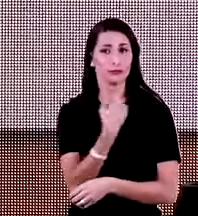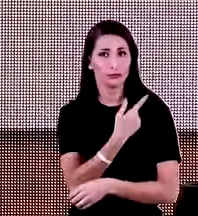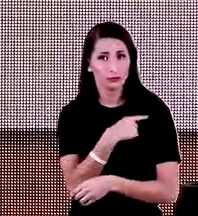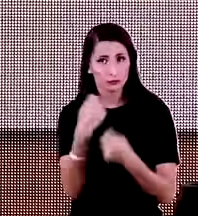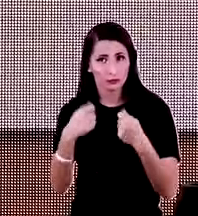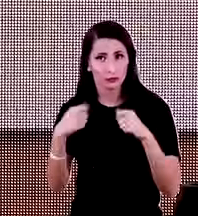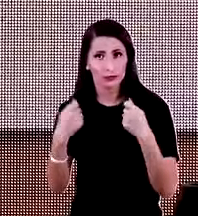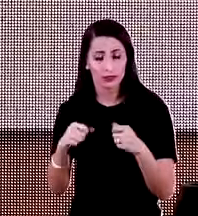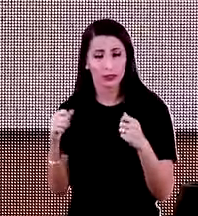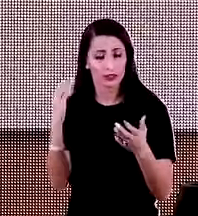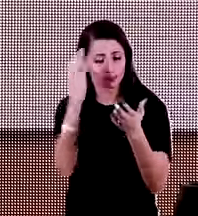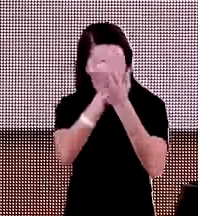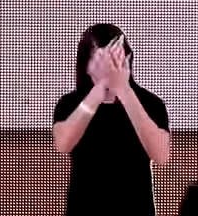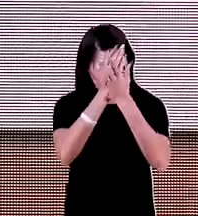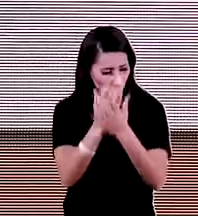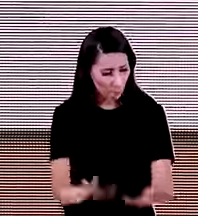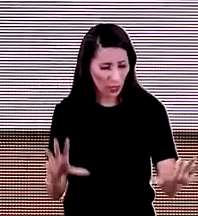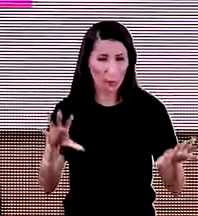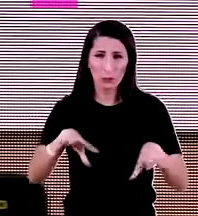cultura maligna